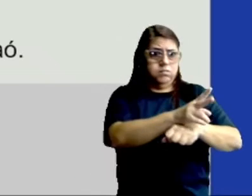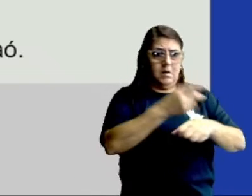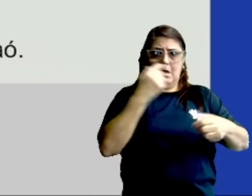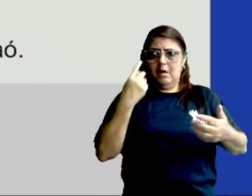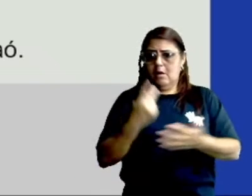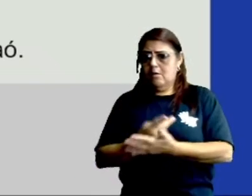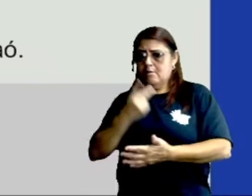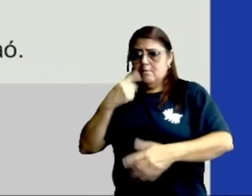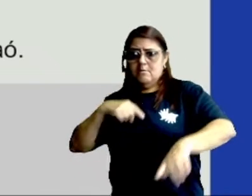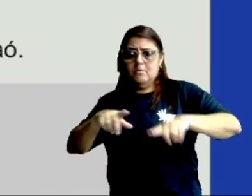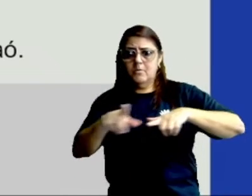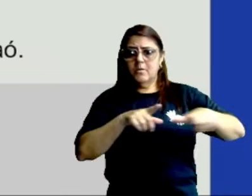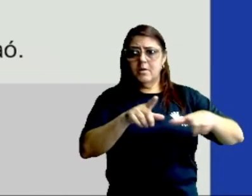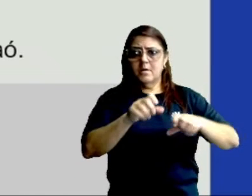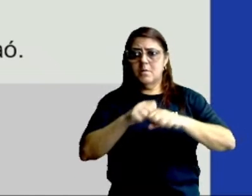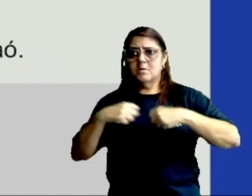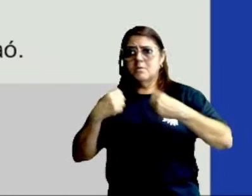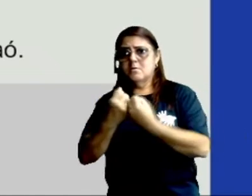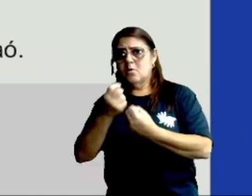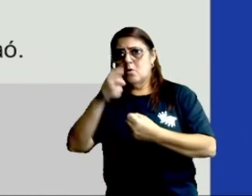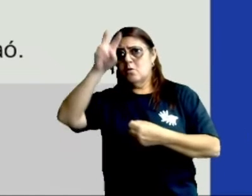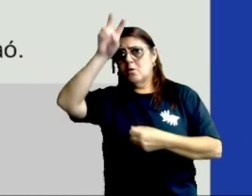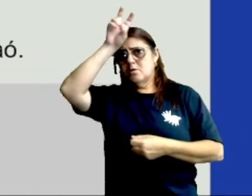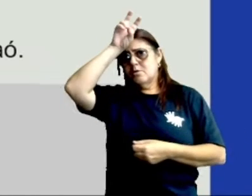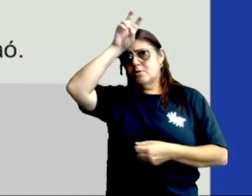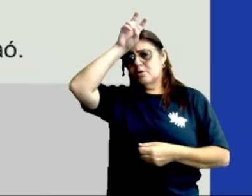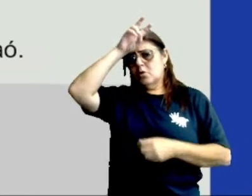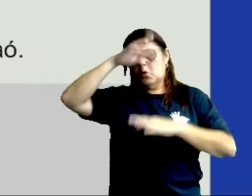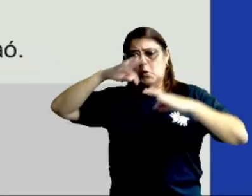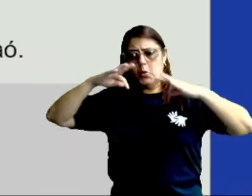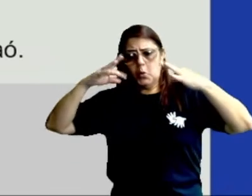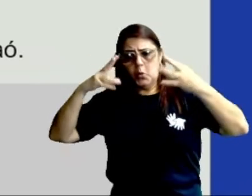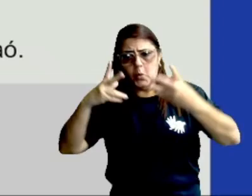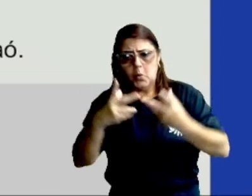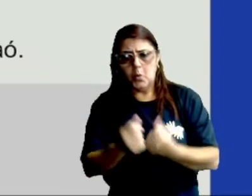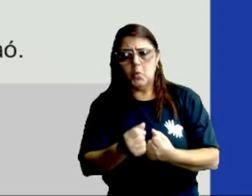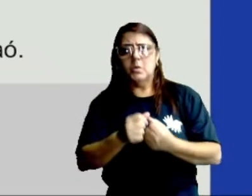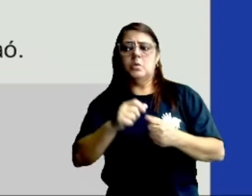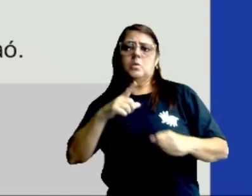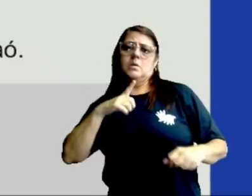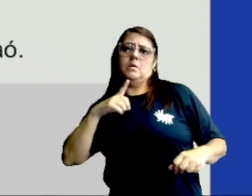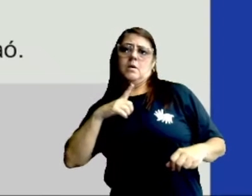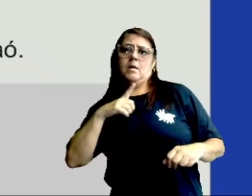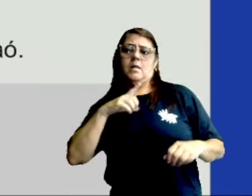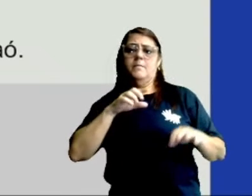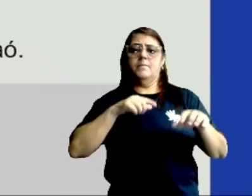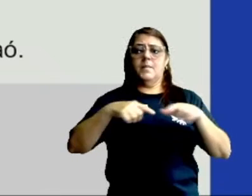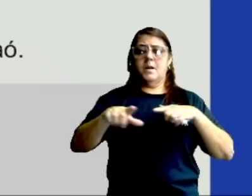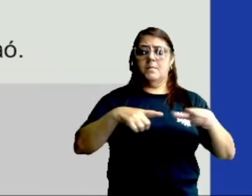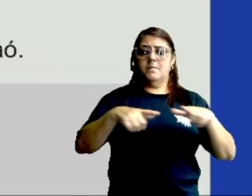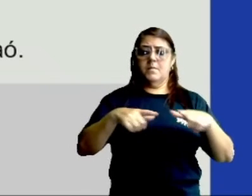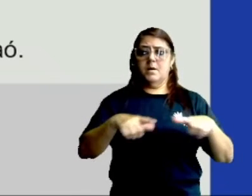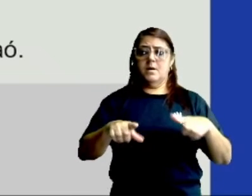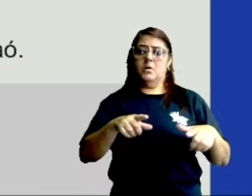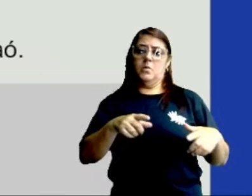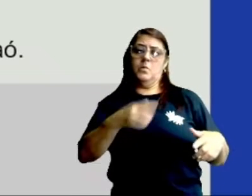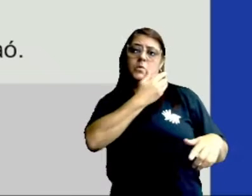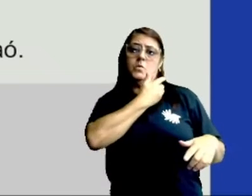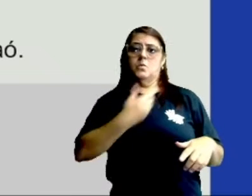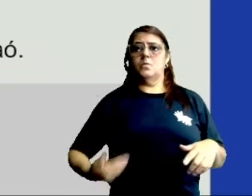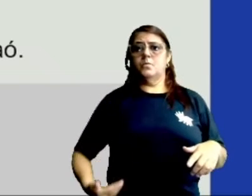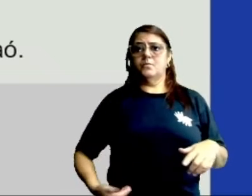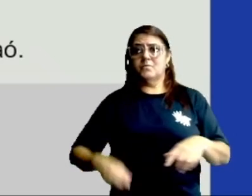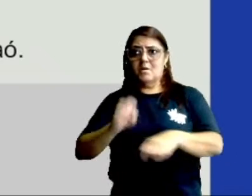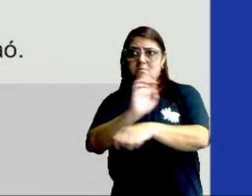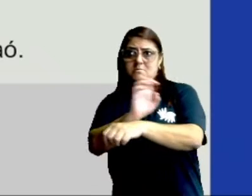realizadas na sociedade egípcia tudo isso aí ela feito por funcionários do estado do Estado egípcio